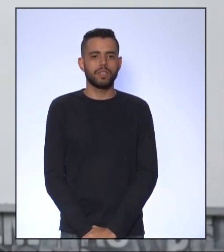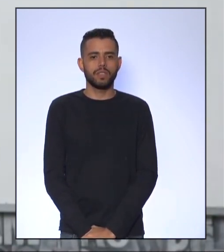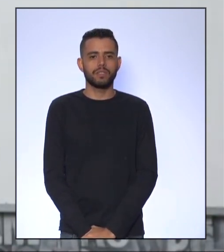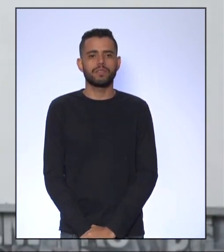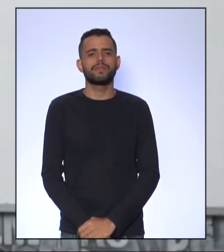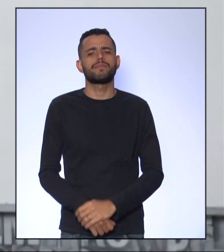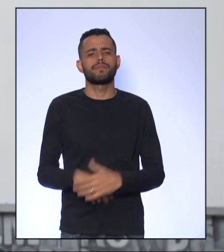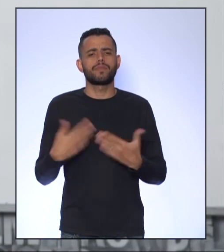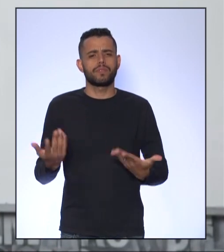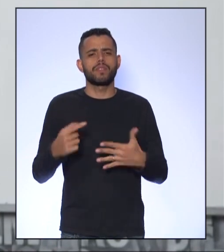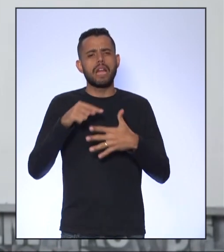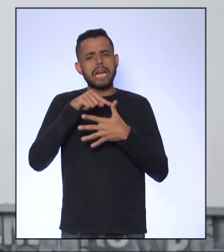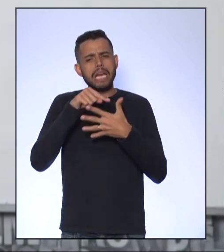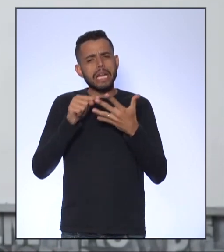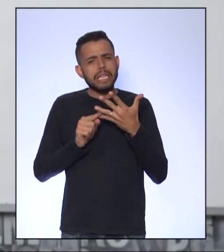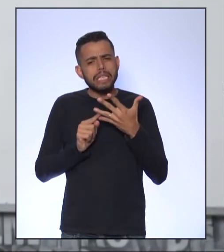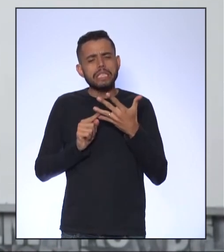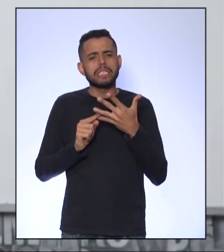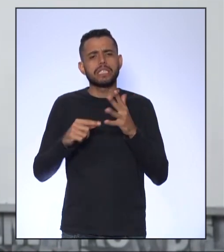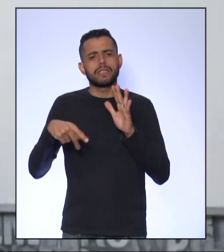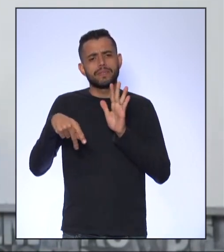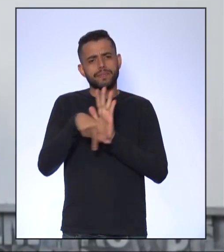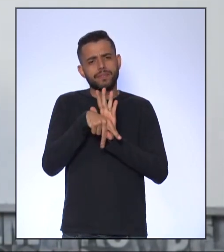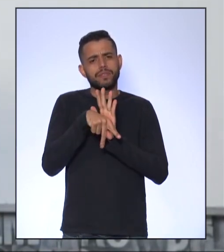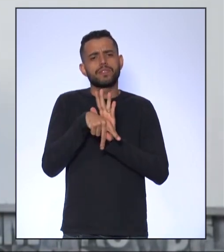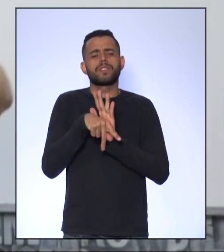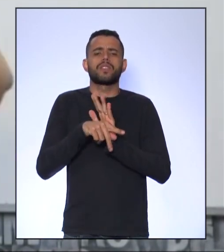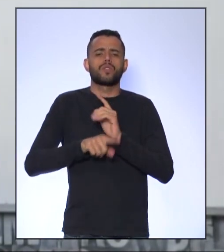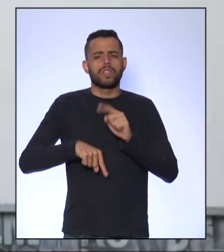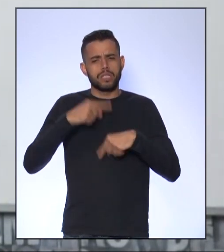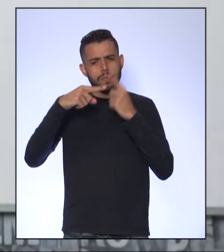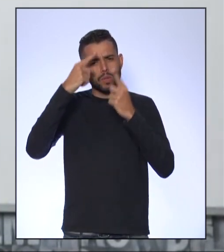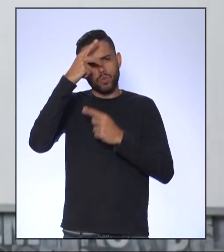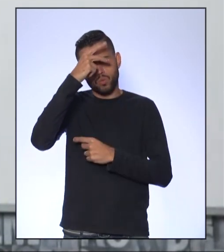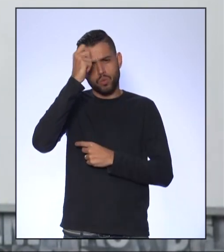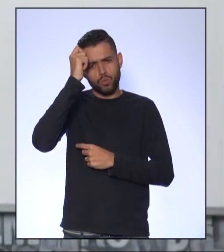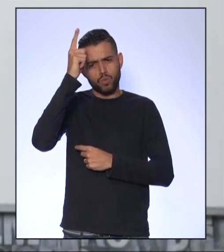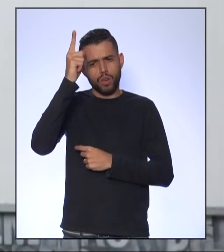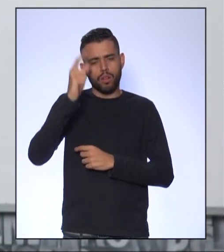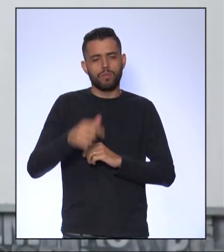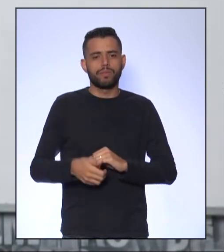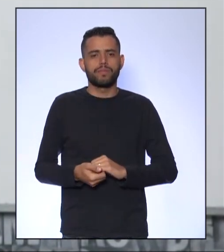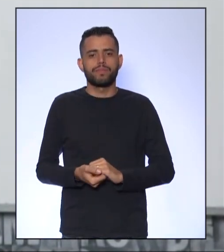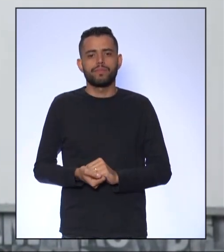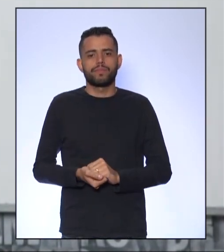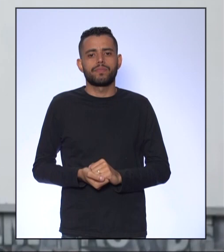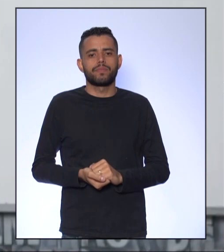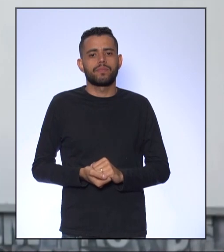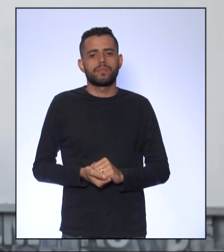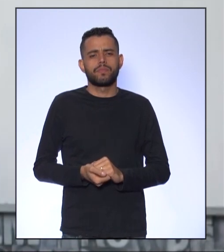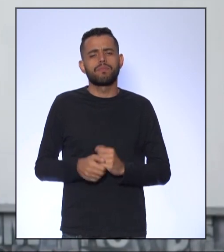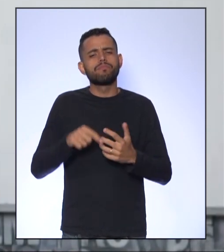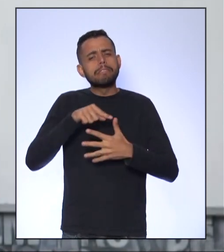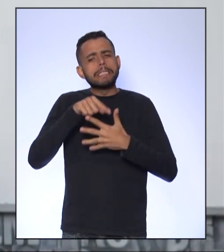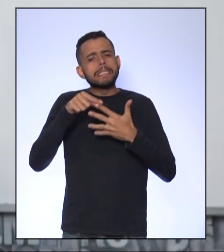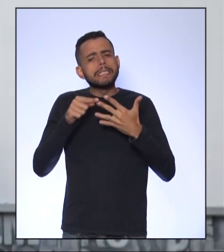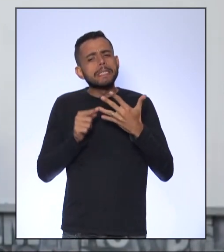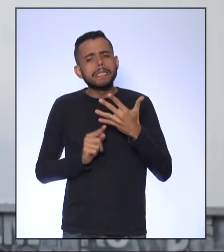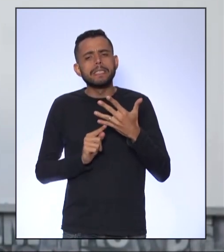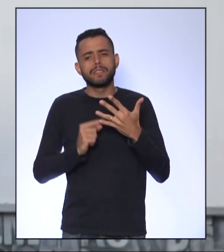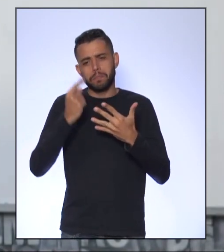características do nosso renascimento cultural. Vamos pensar em algumas